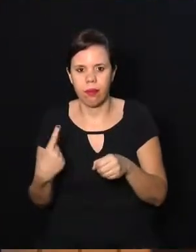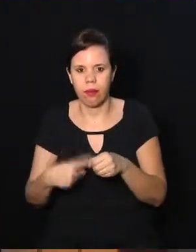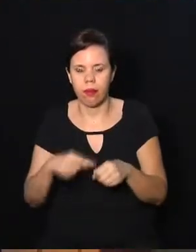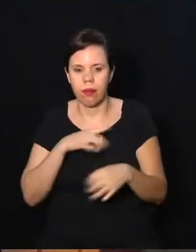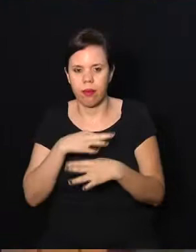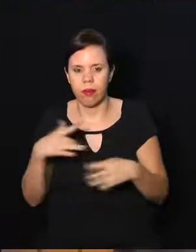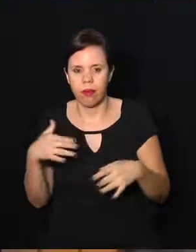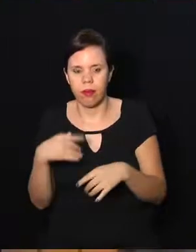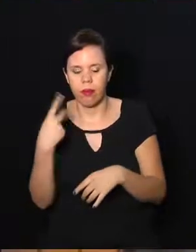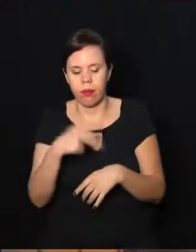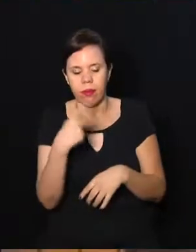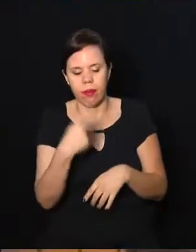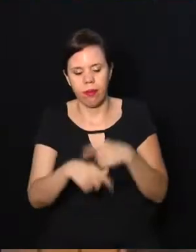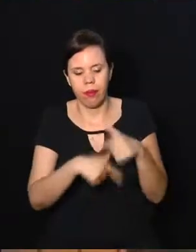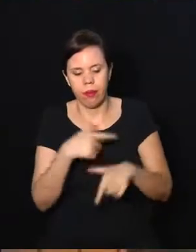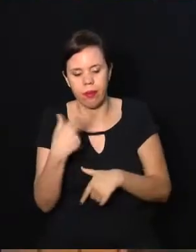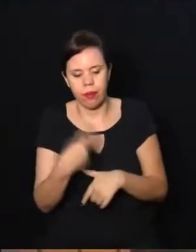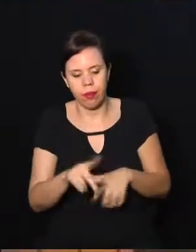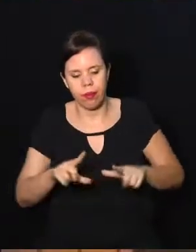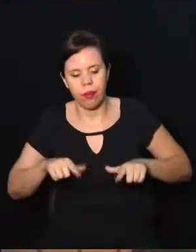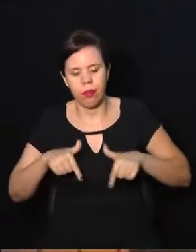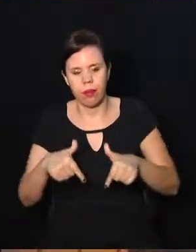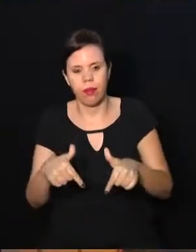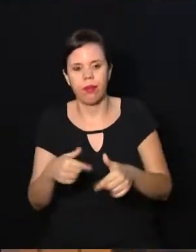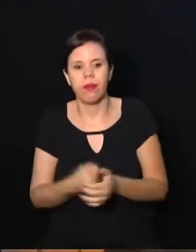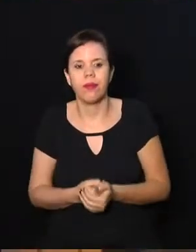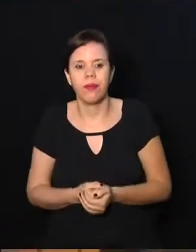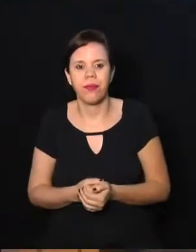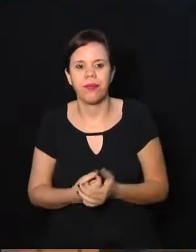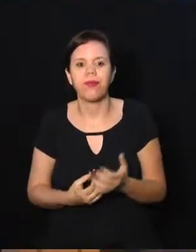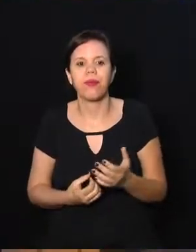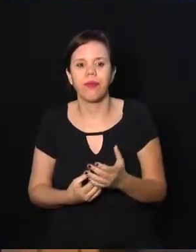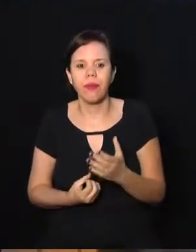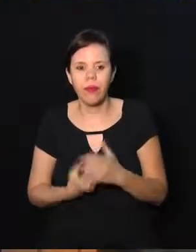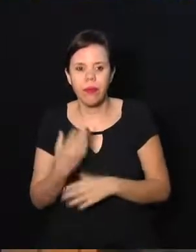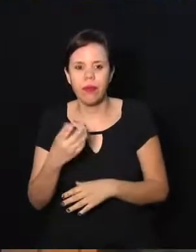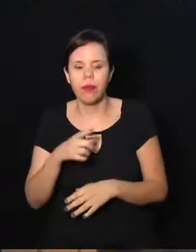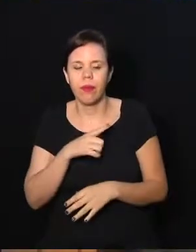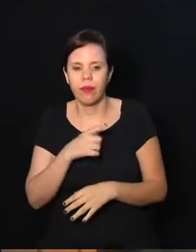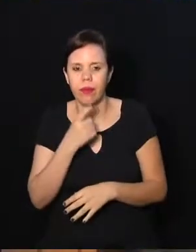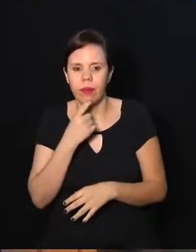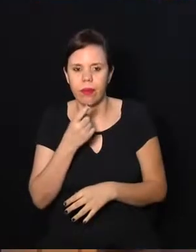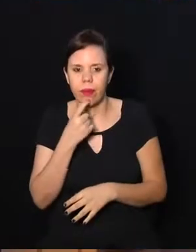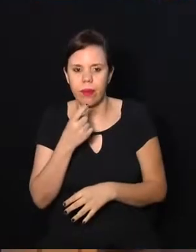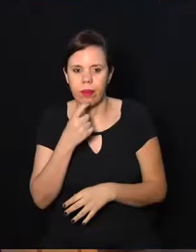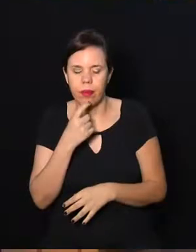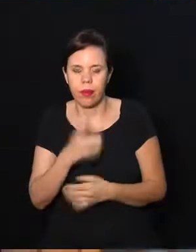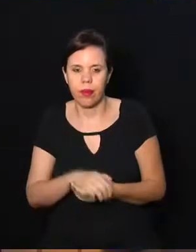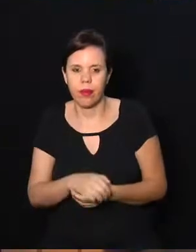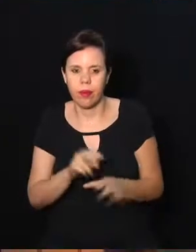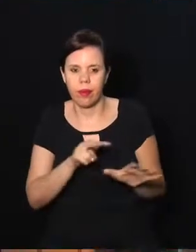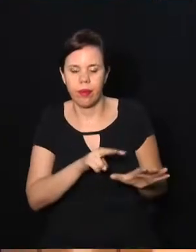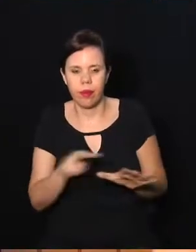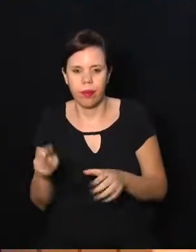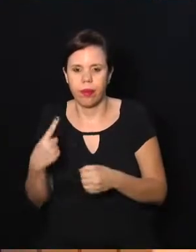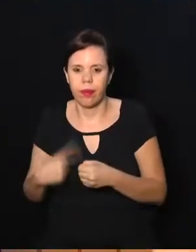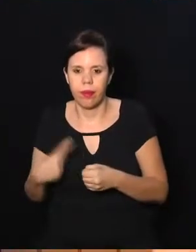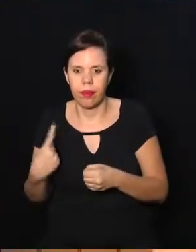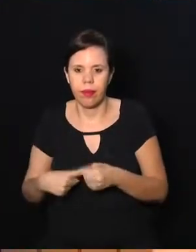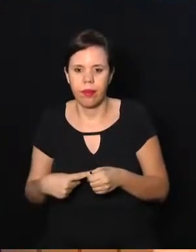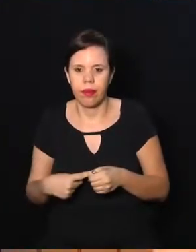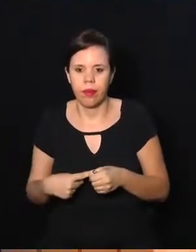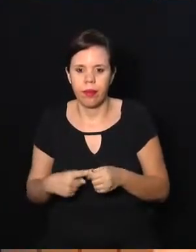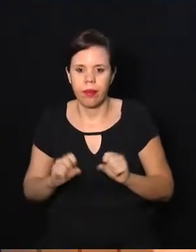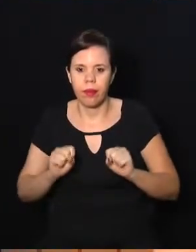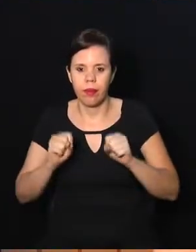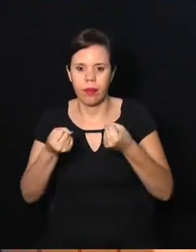através sua iniciativa, foi criada em Campinas a Semana Municipal em